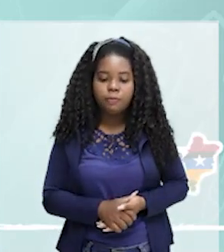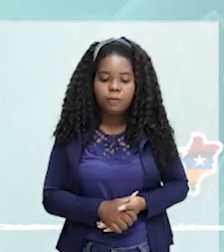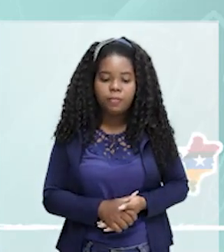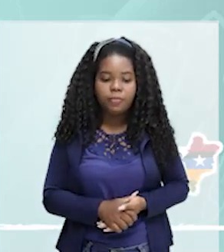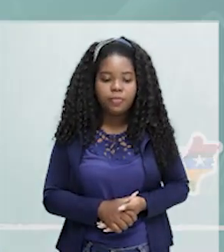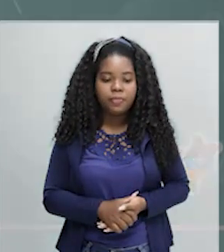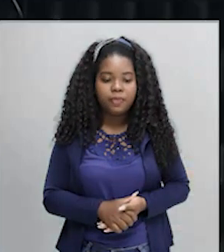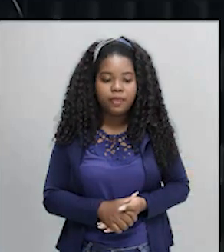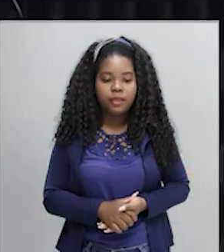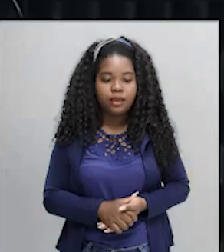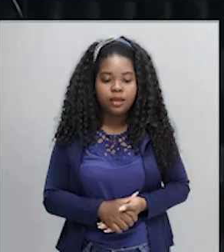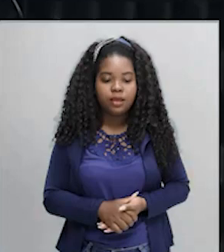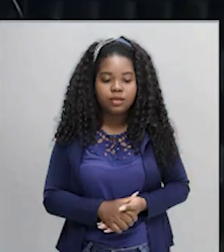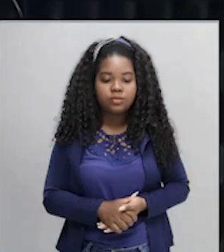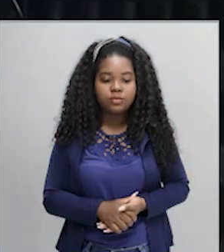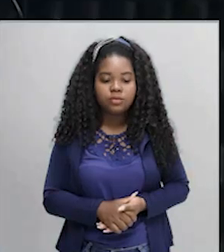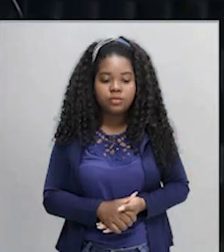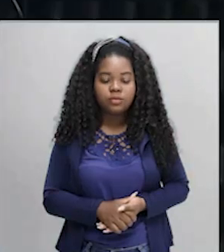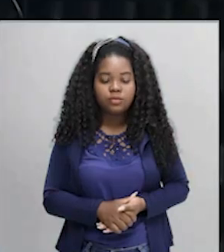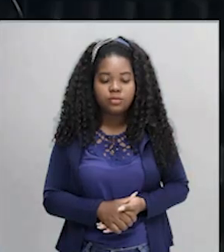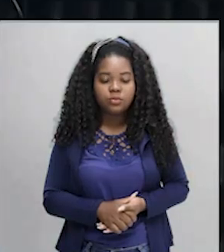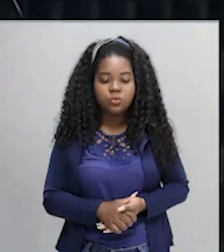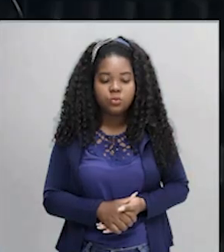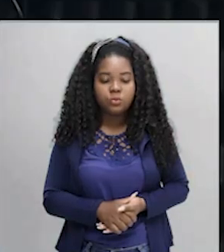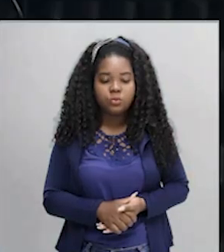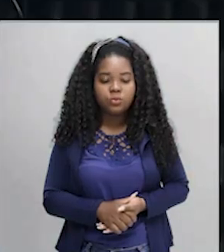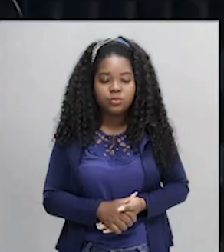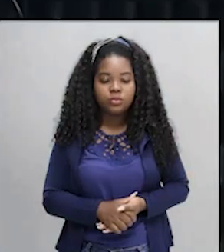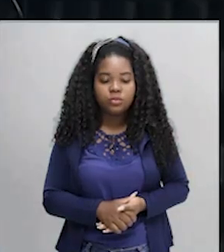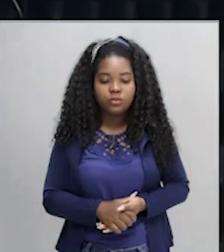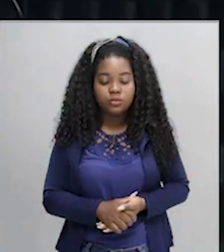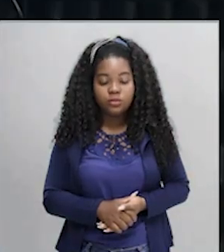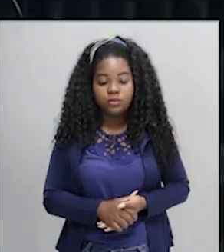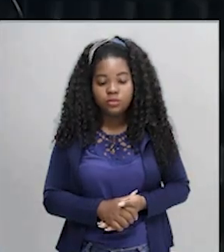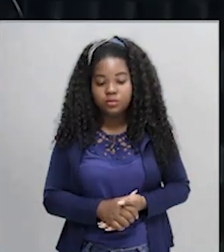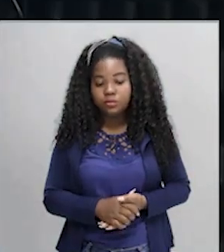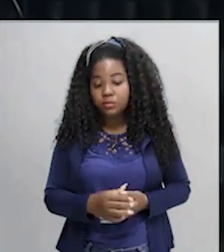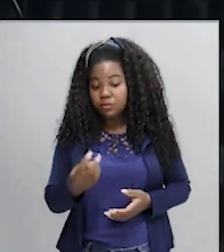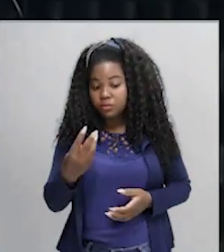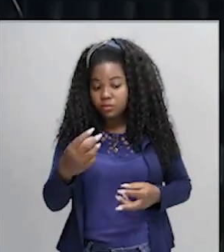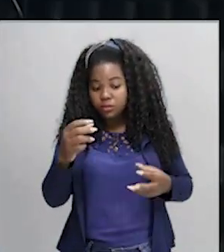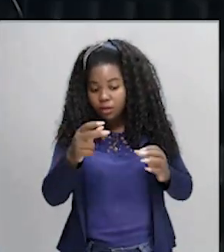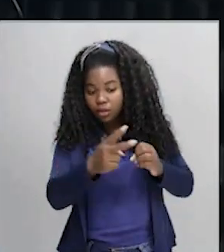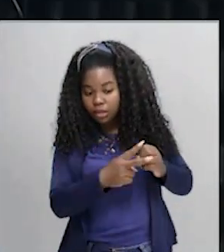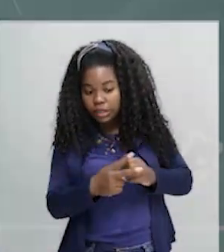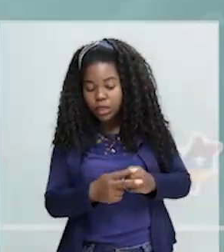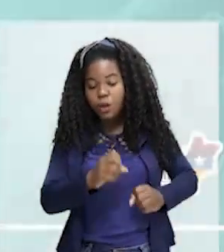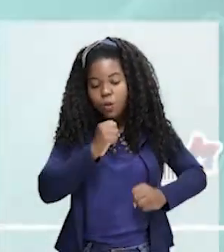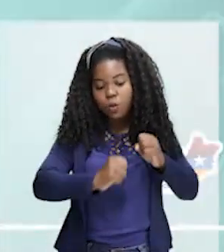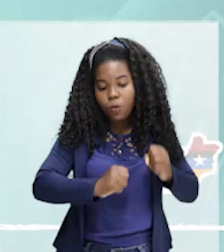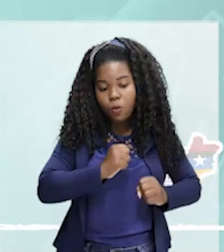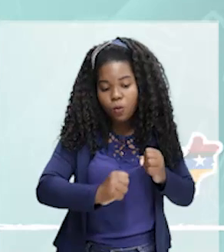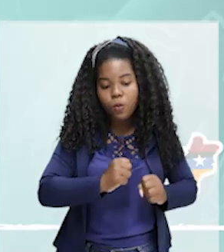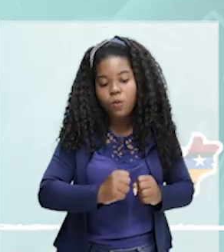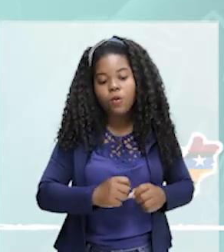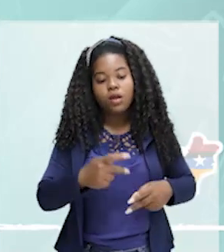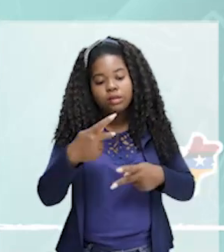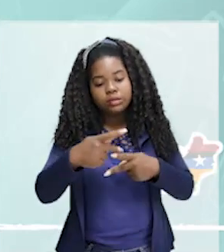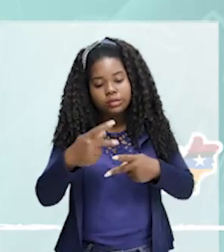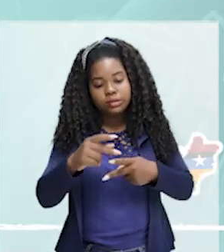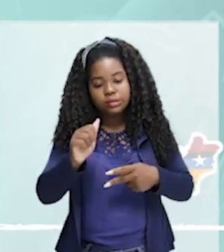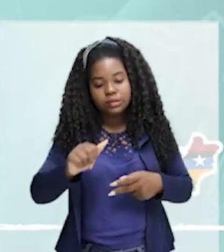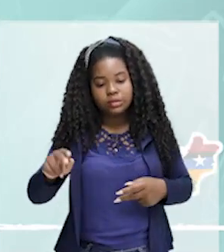alguma coisa. Run out of. Essa combinação de três verbos, o verbo correr, a preposição